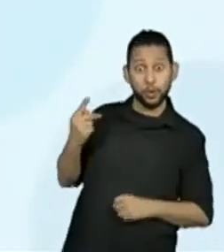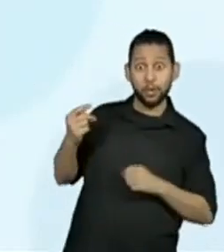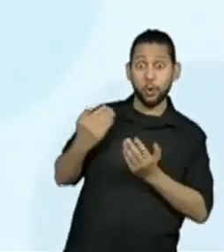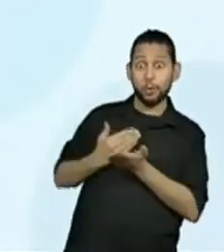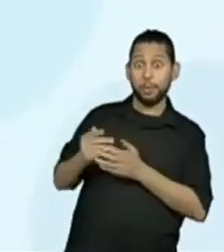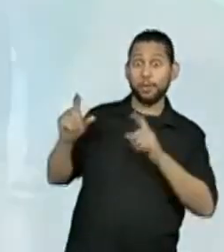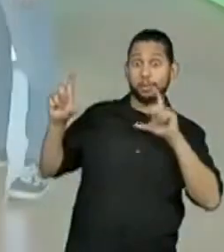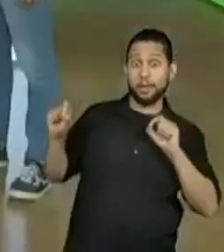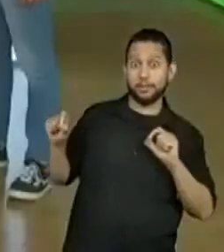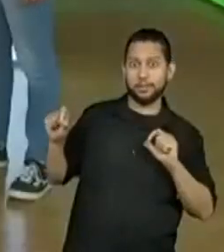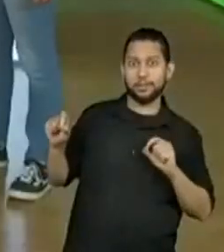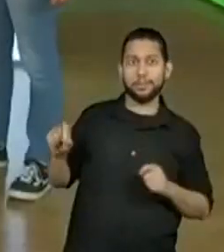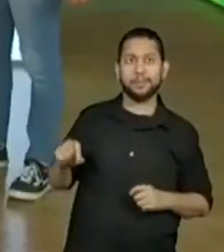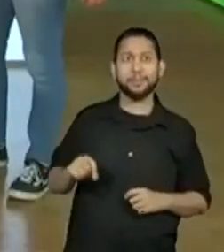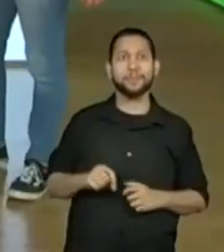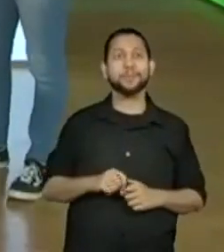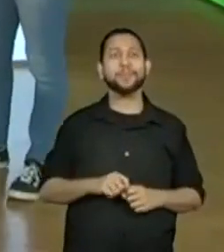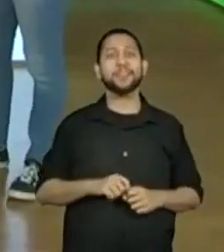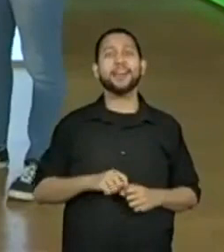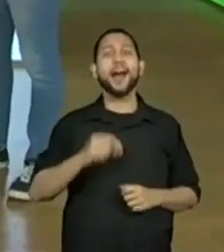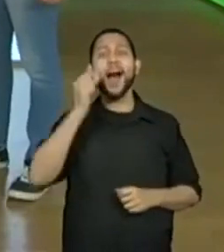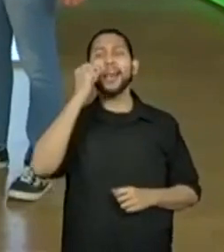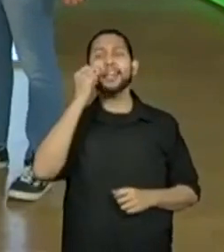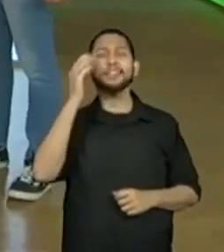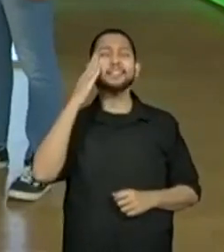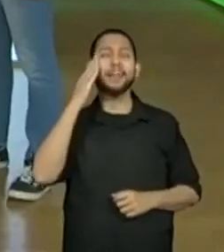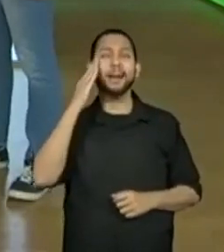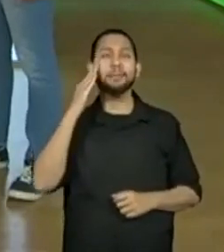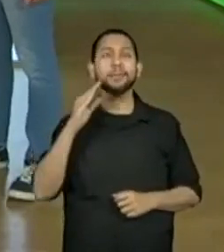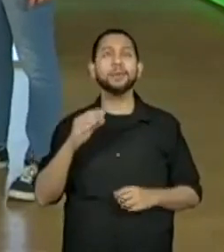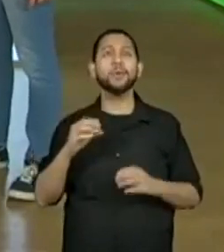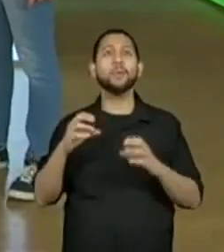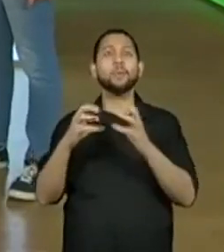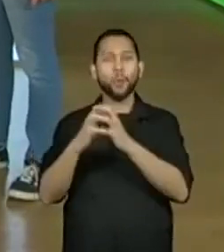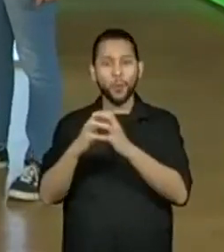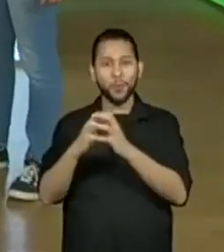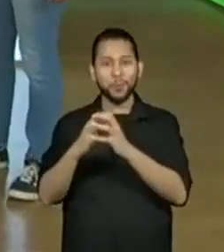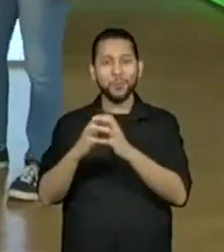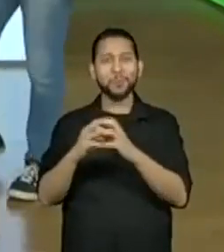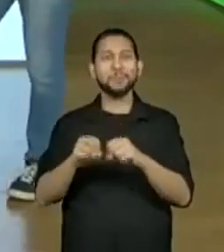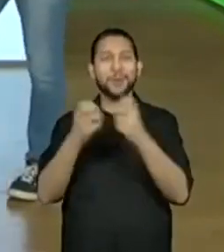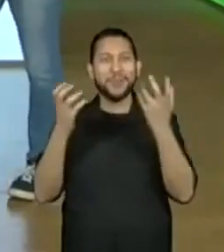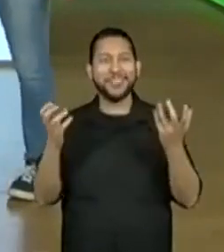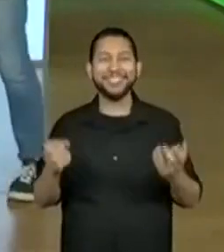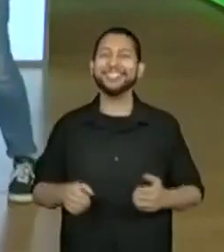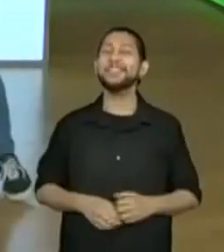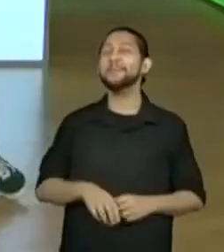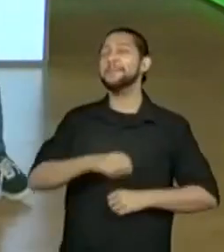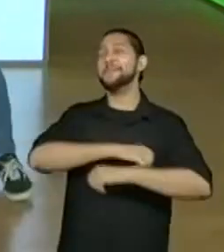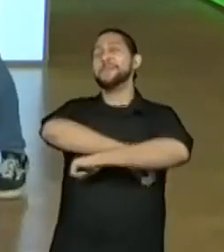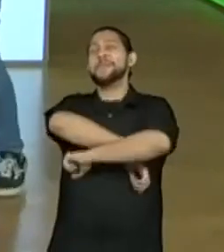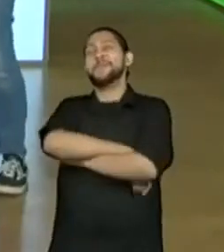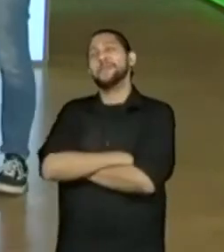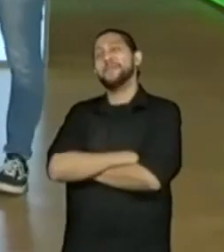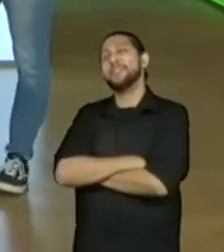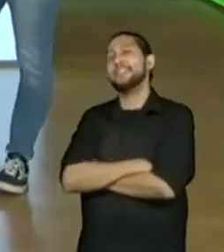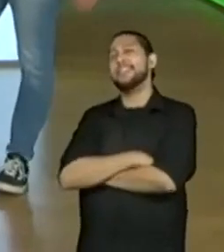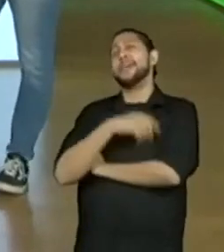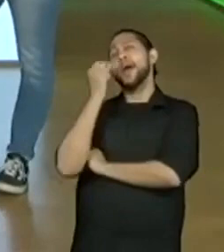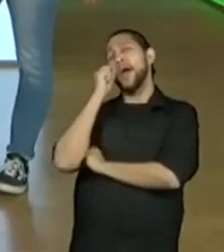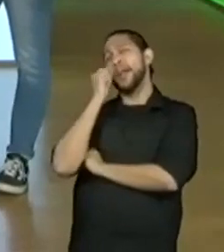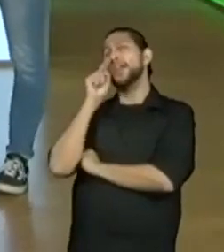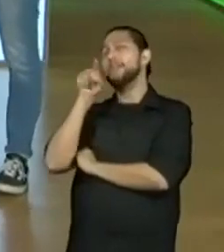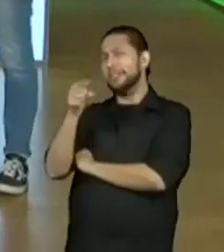onde estão as bombas? Não sei onde estão as bombas. Quem fez o campo minado? Fui eu que fiz. Tá bom, é só essa